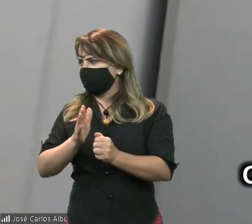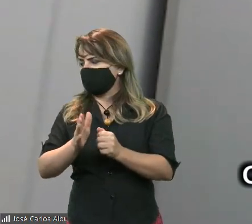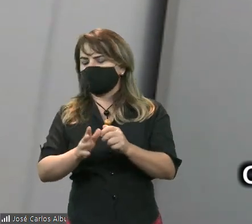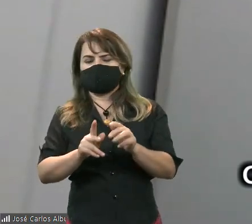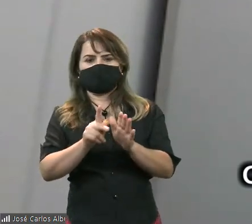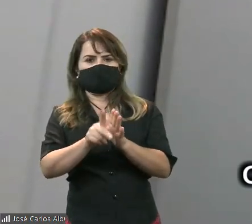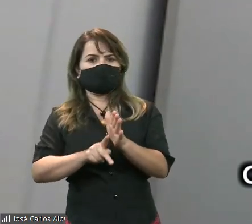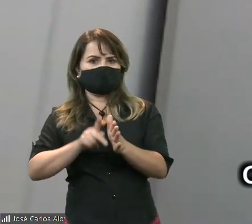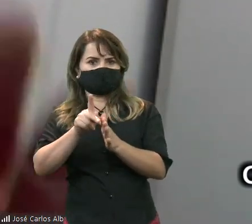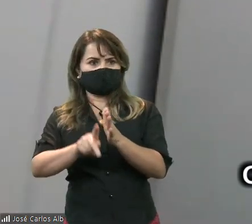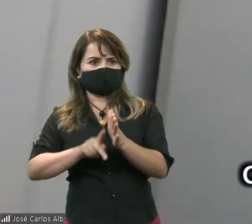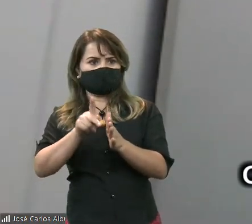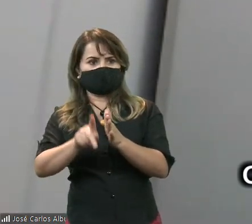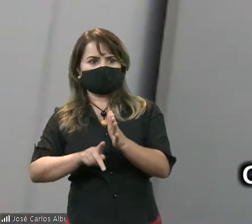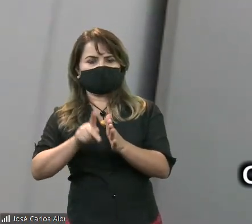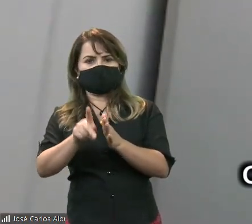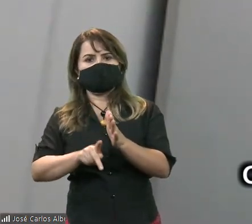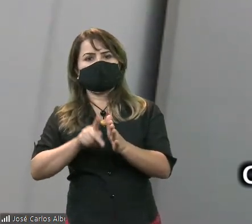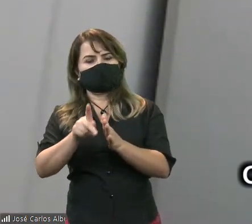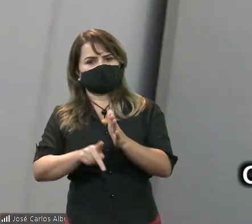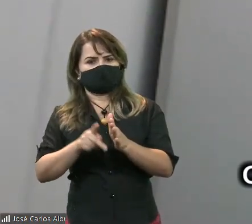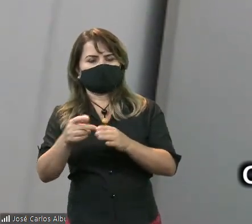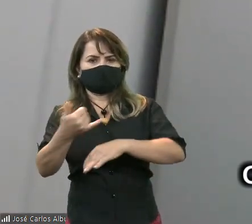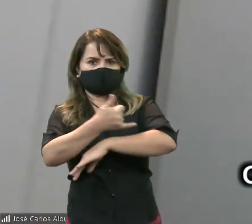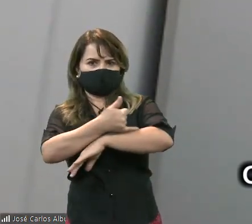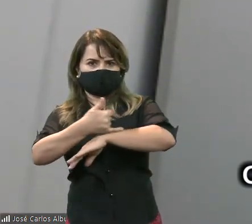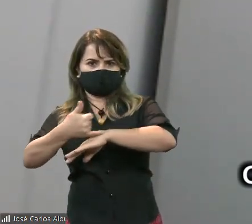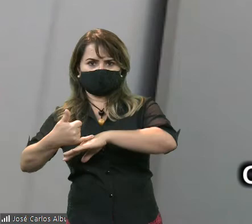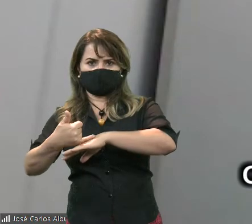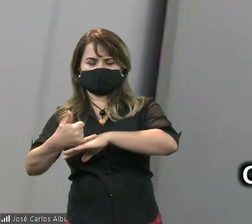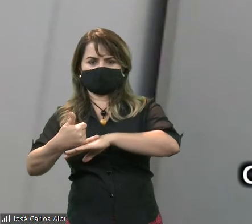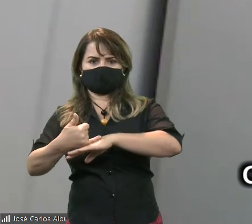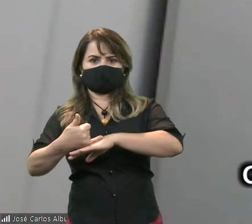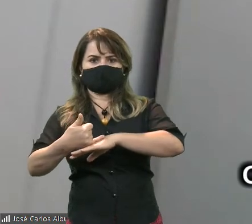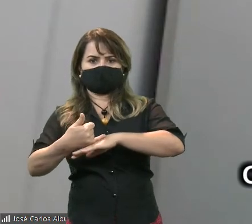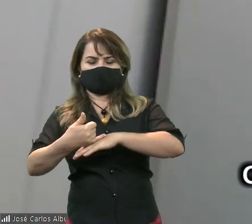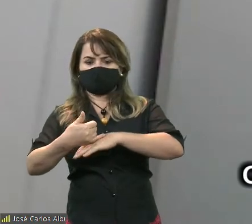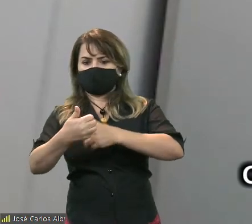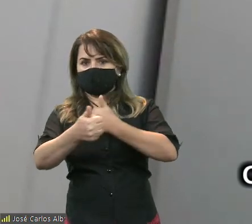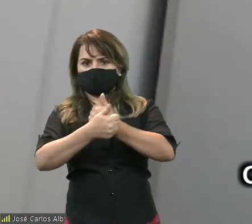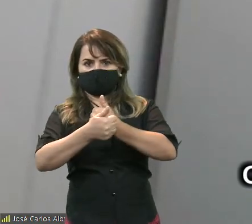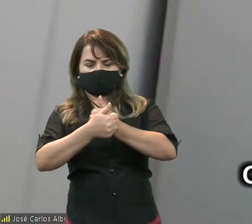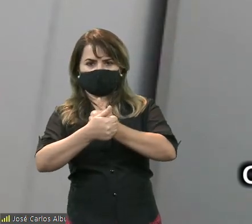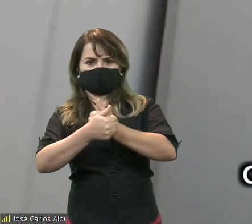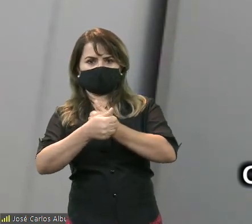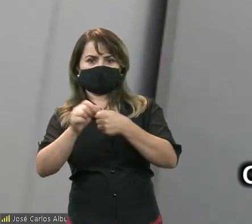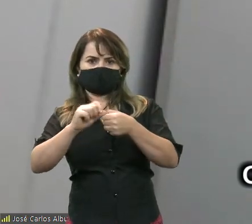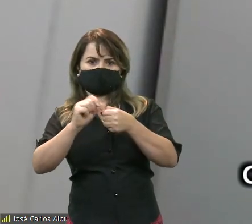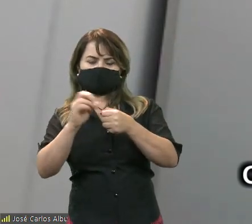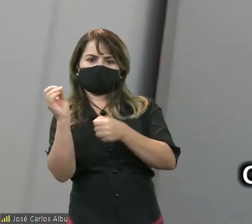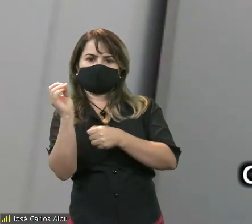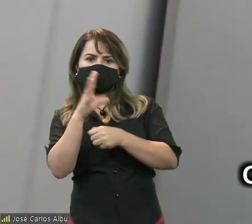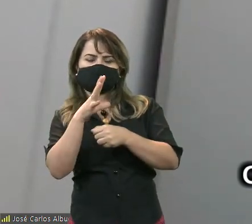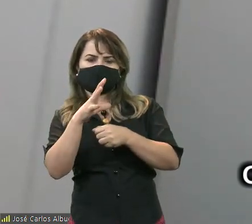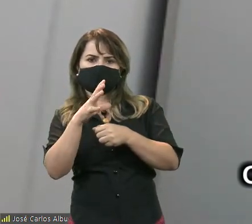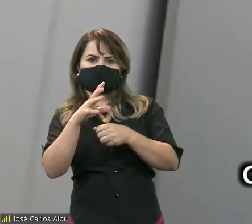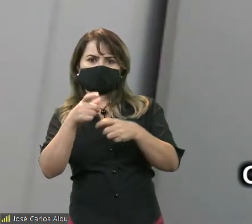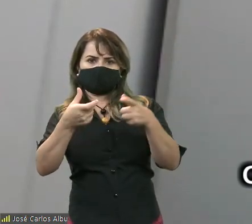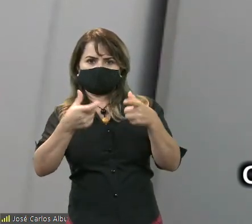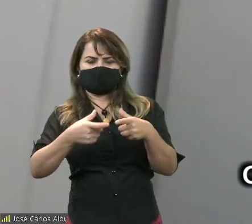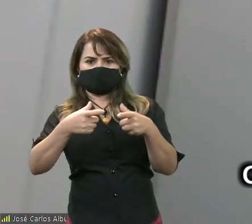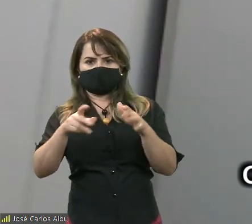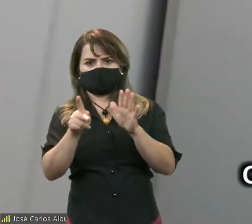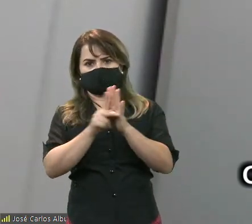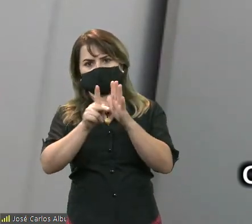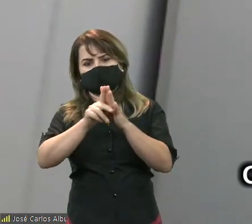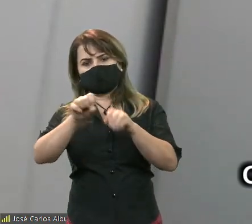comentando aí naquele projeto anterior lá. Então, fica aí o meu agradecimento, aí, fica aí o meu elogio aí